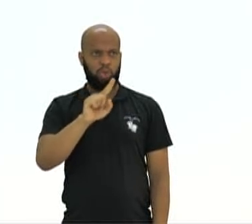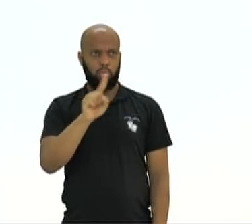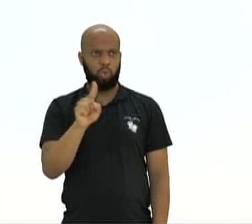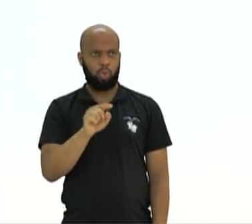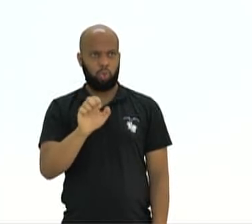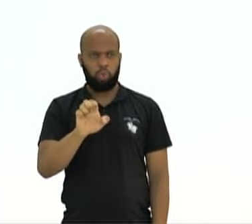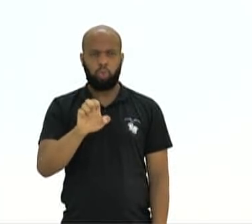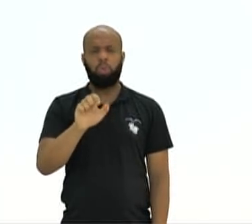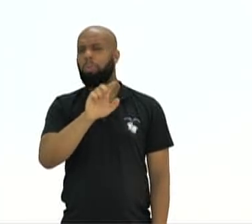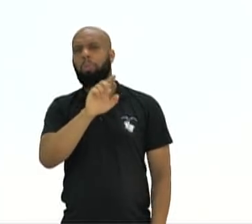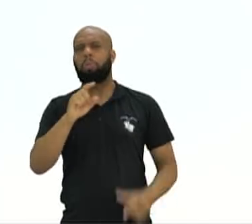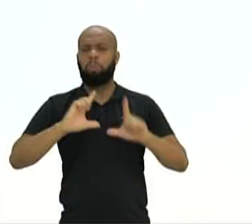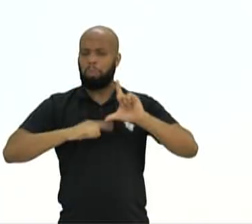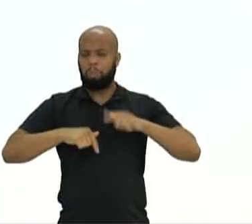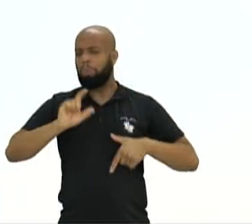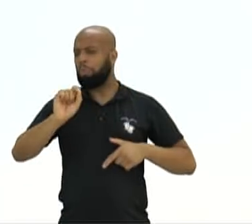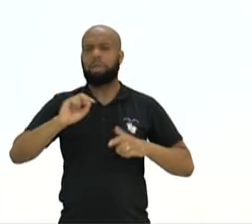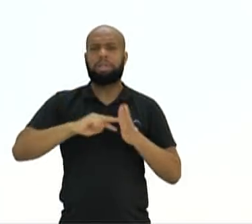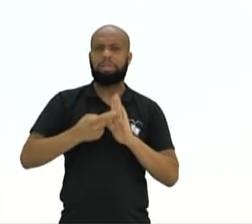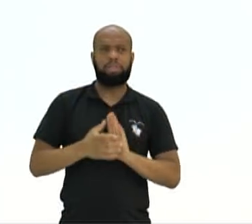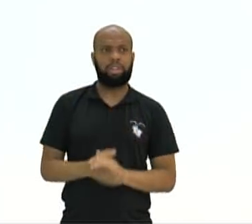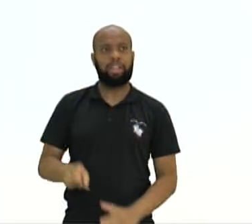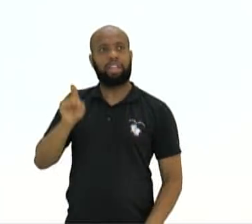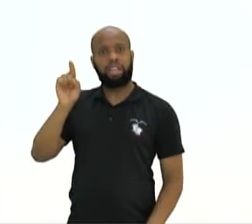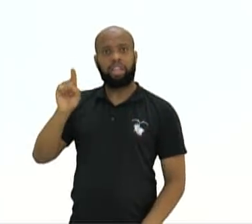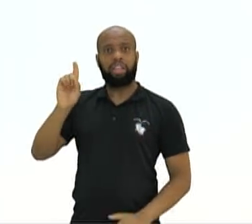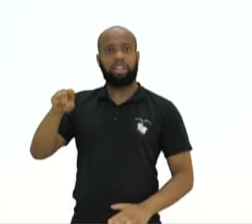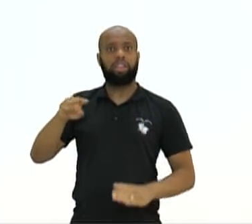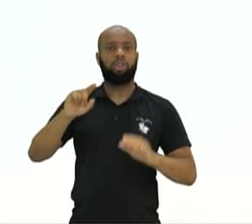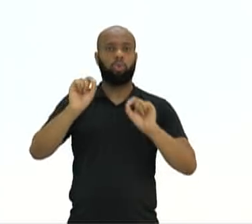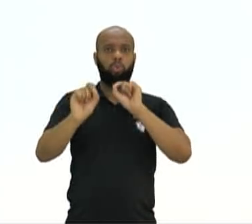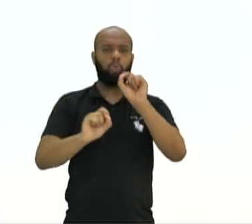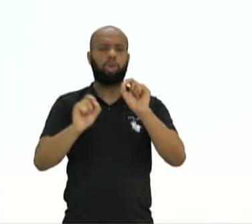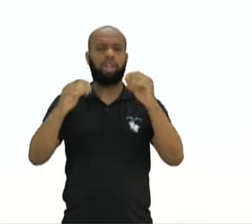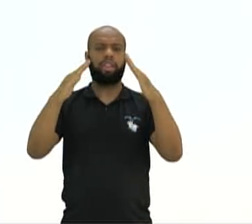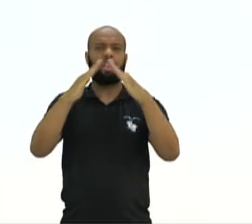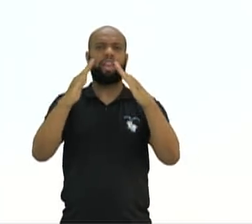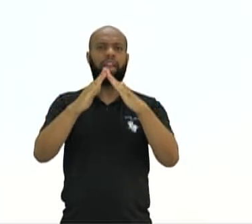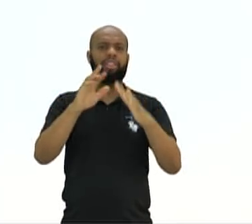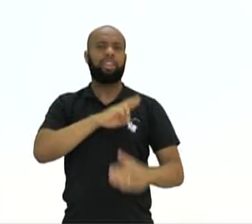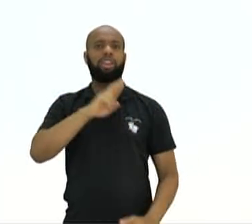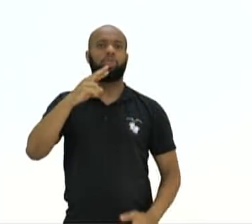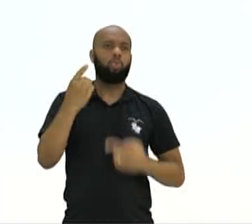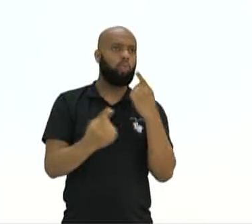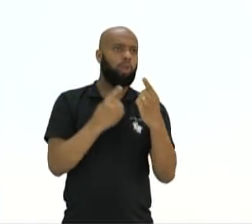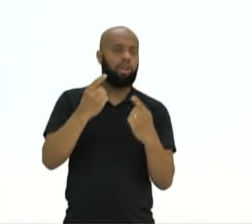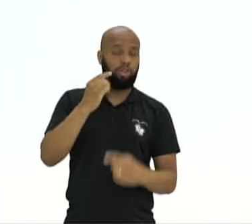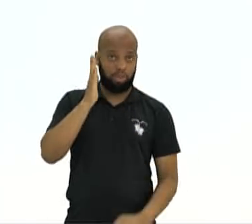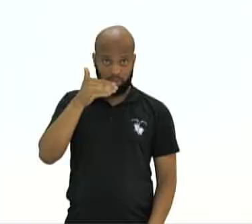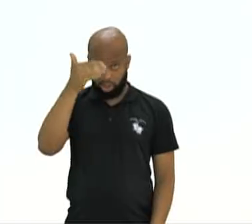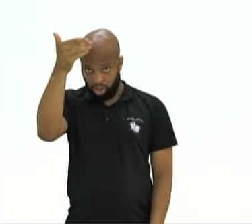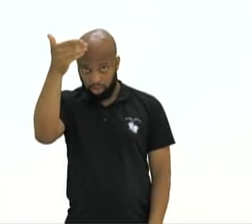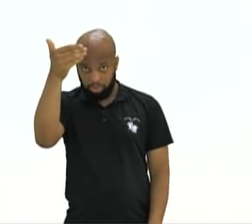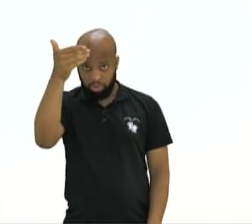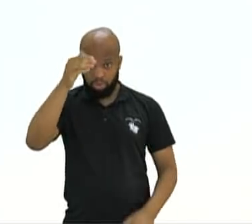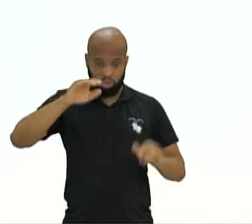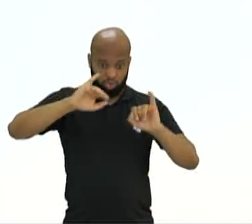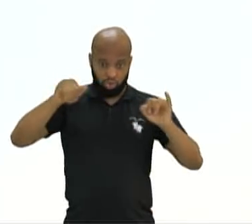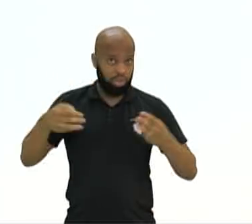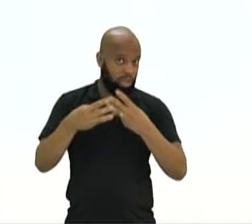sinagoga, galera? Ele é um templo religioso de qual religião? Árabe?